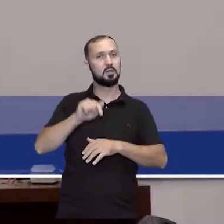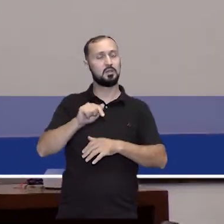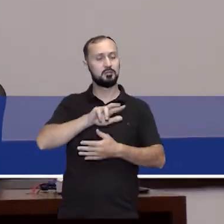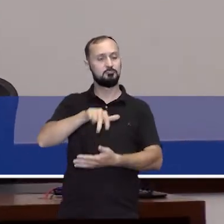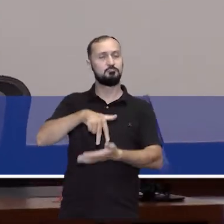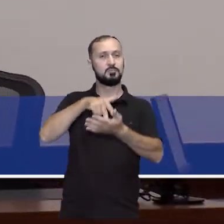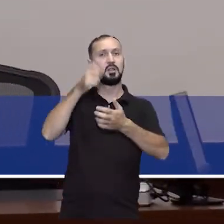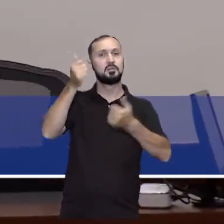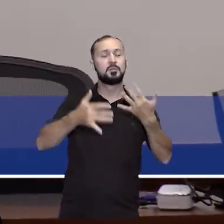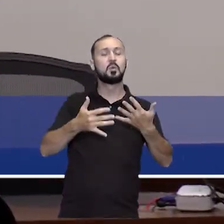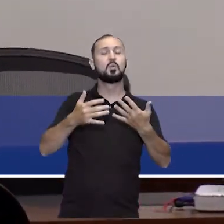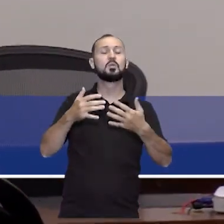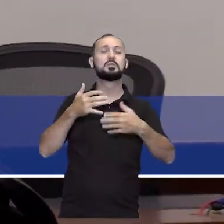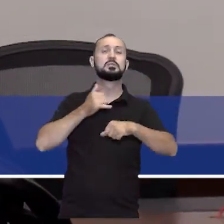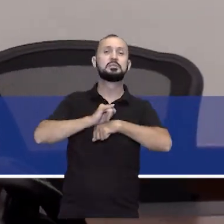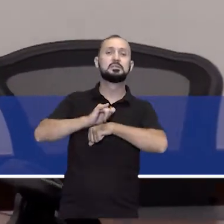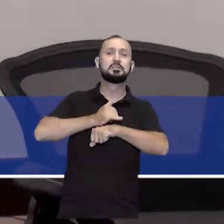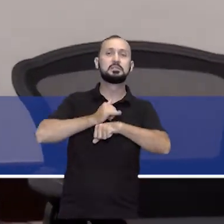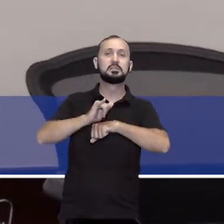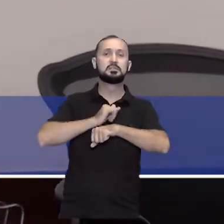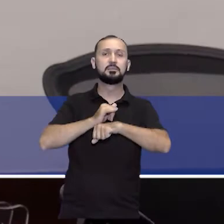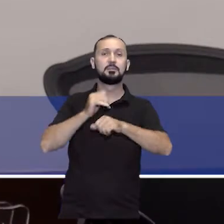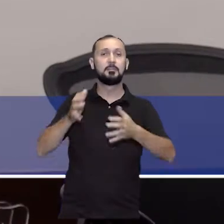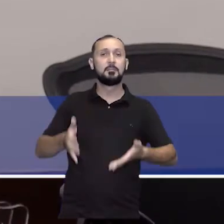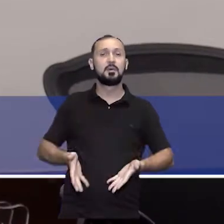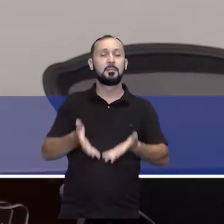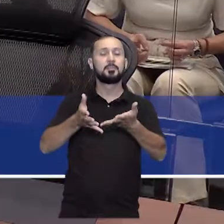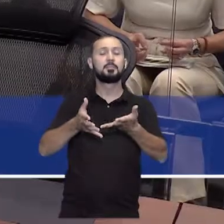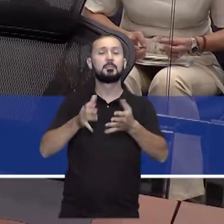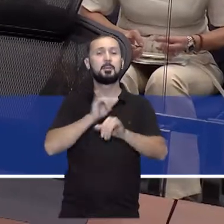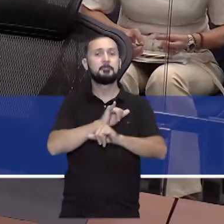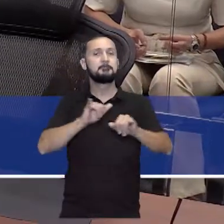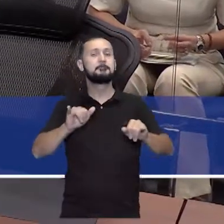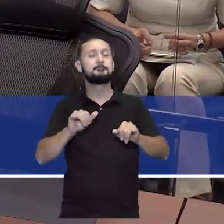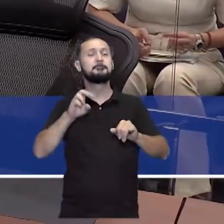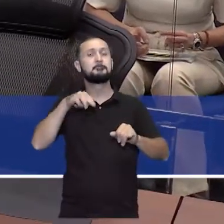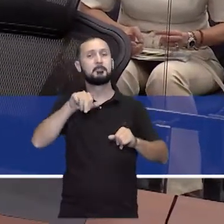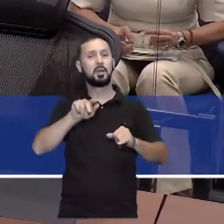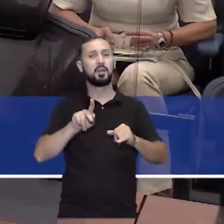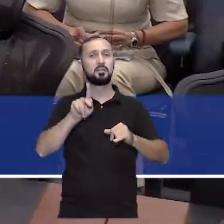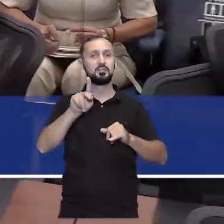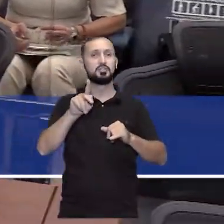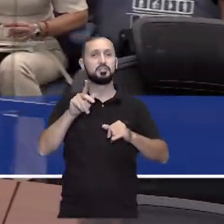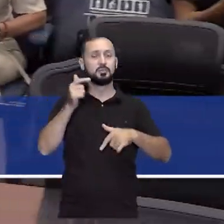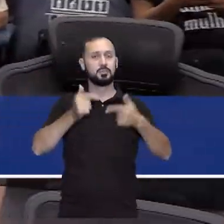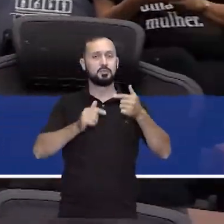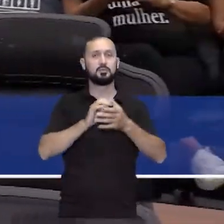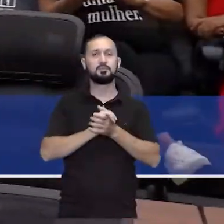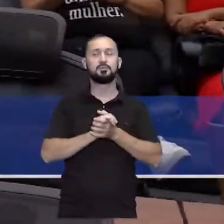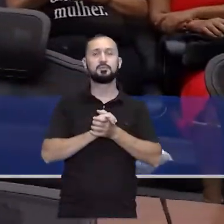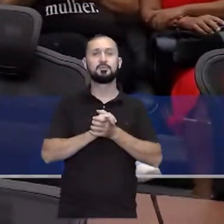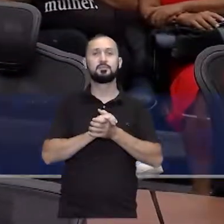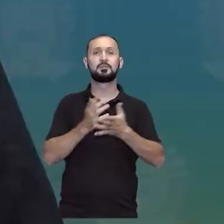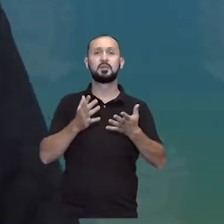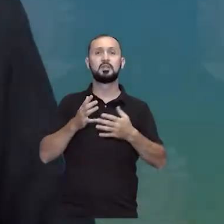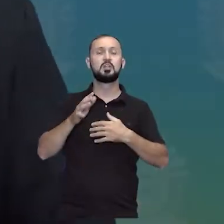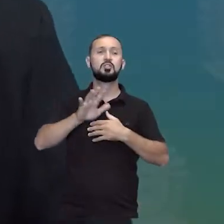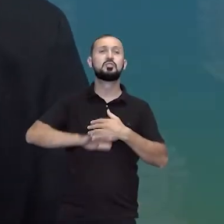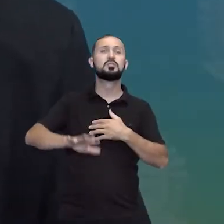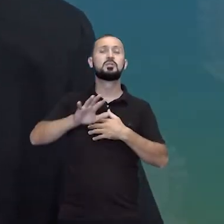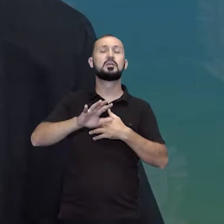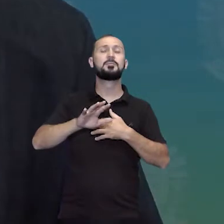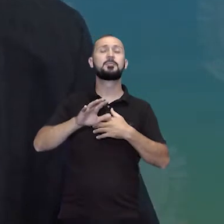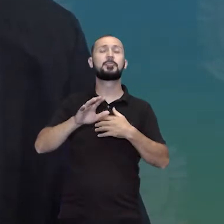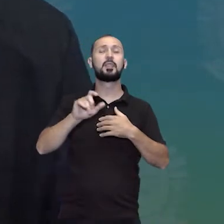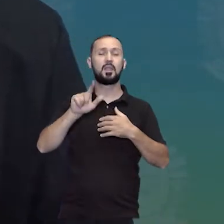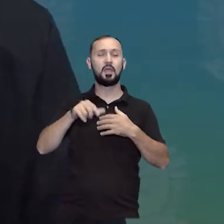Assembleia Legislativa, falou sobre as estratégias para implementar ações de marketing político nos dias de hoje. O marketing